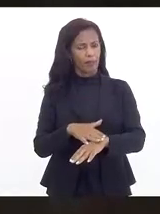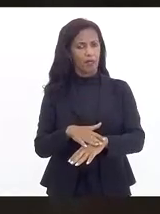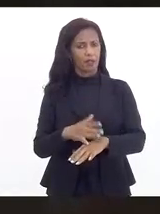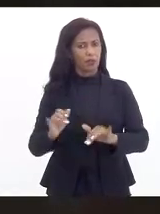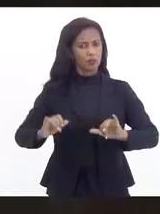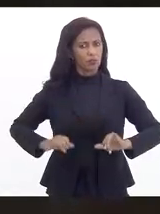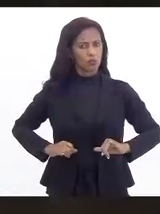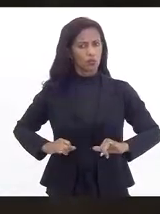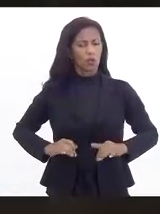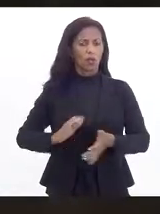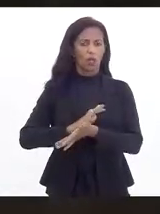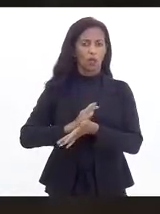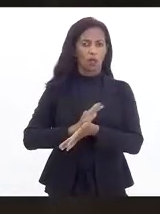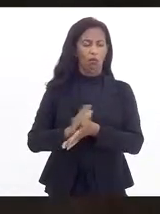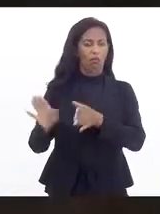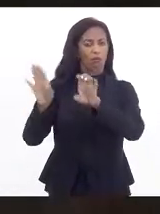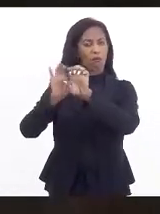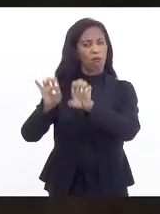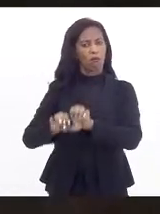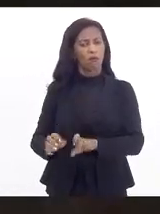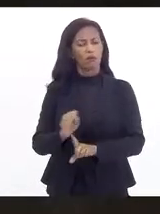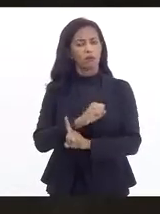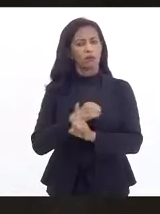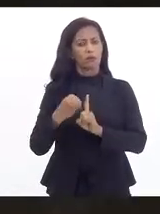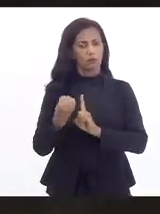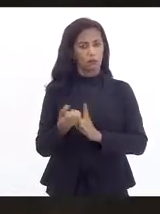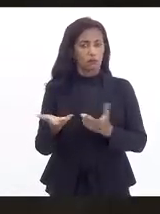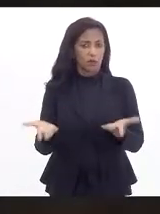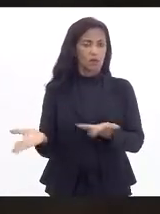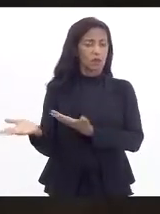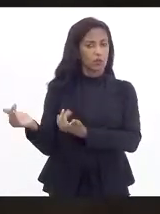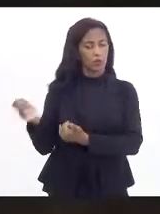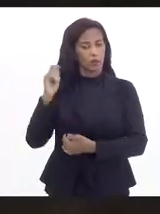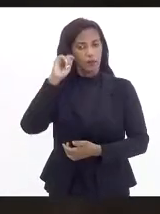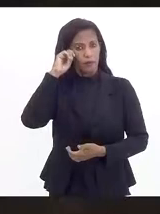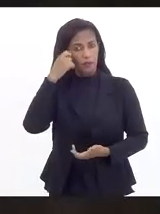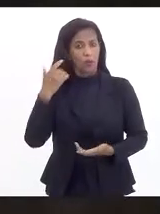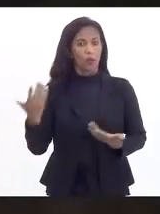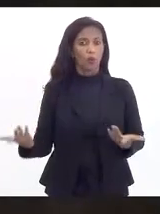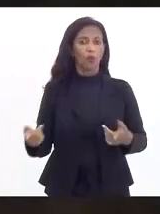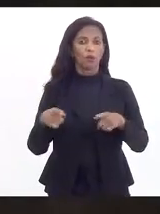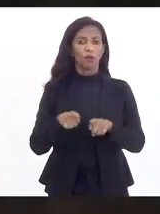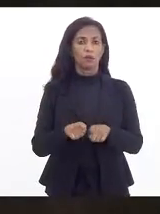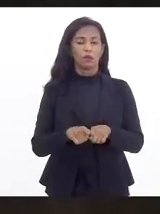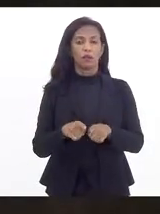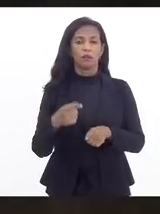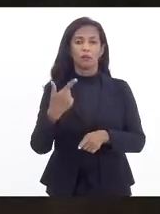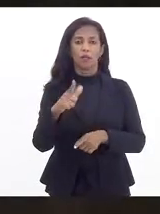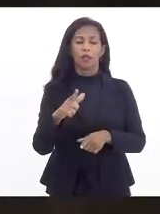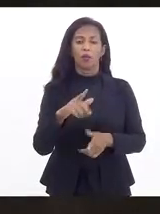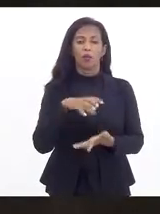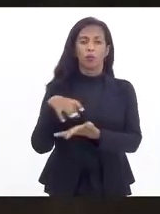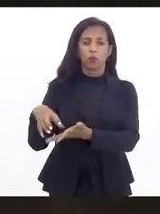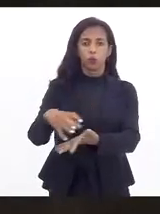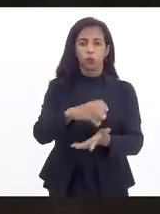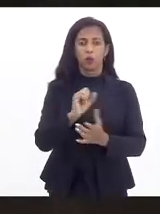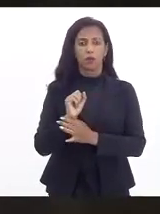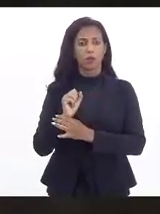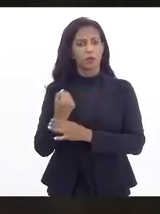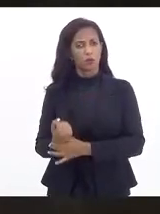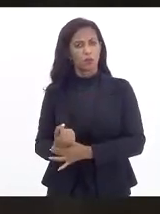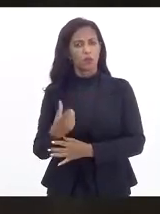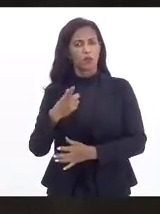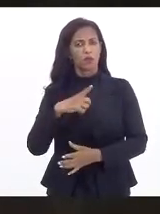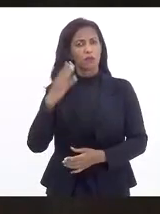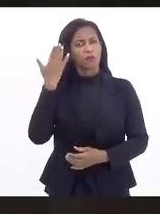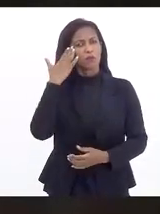arbitrariedade, que é fruto do racismo estrutural da nossa sociedade, que majoritariamente são jovens negros, quanto também os órgãos de segurança, para que a gente tenha